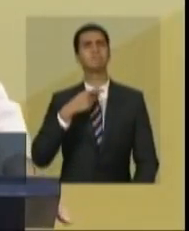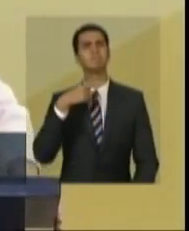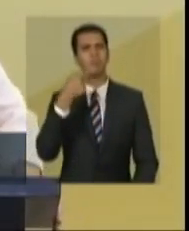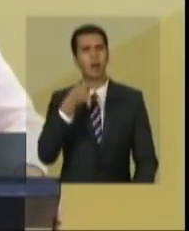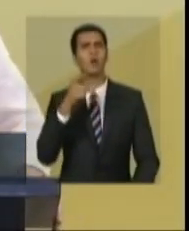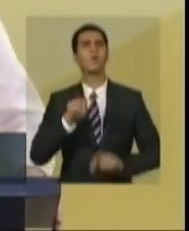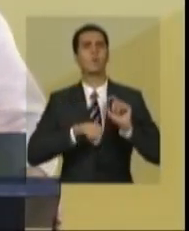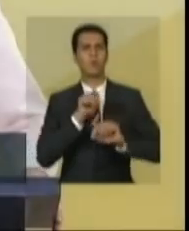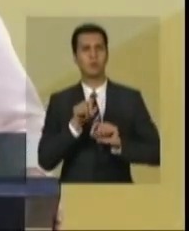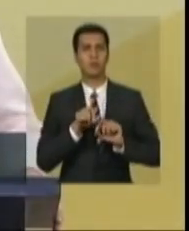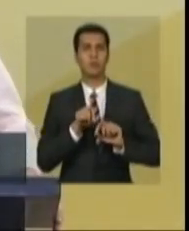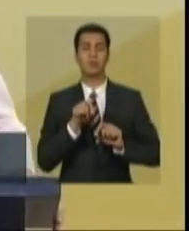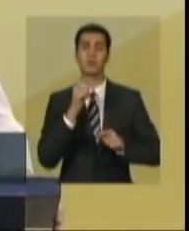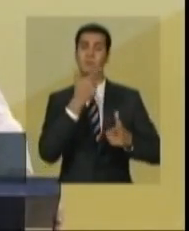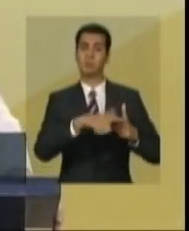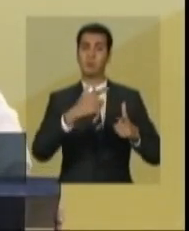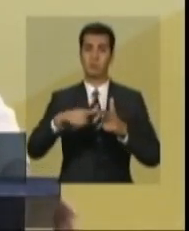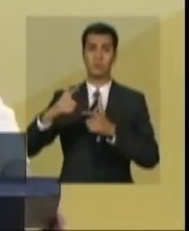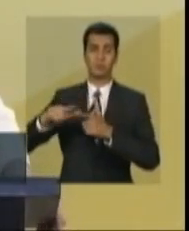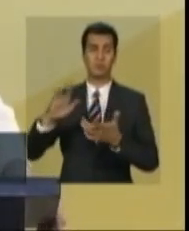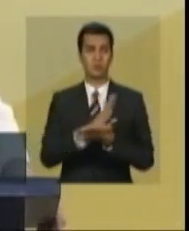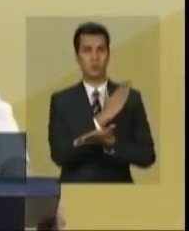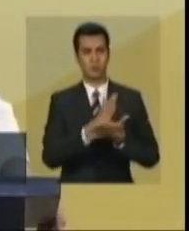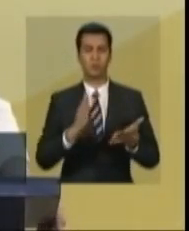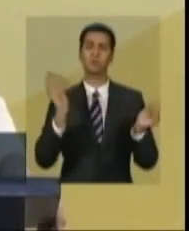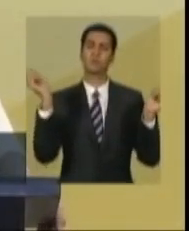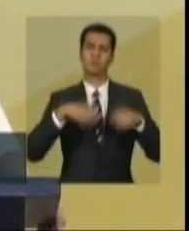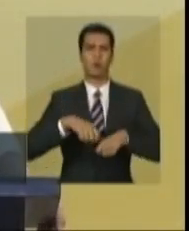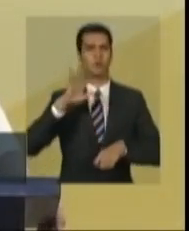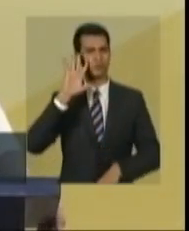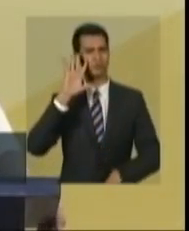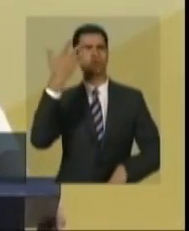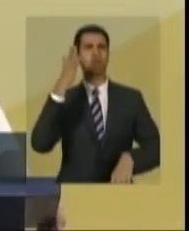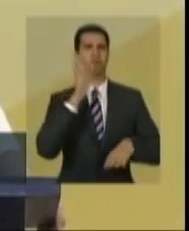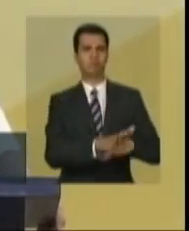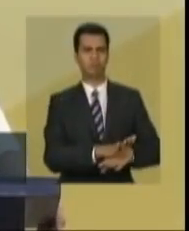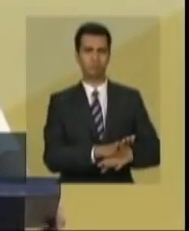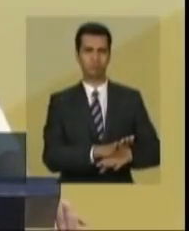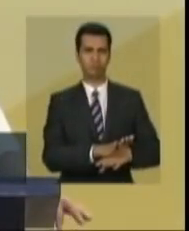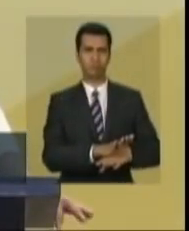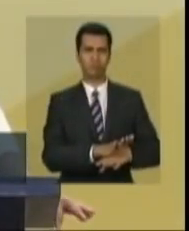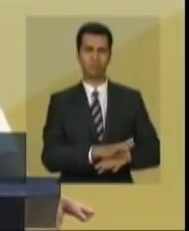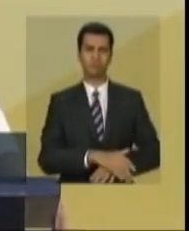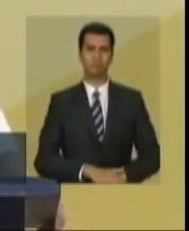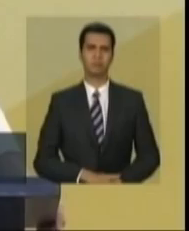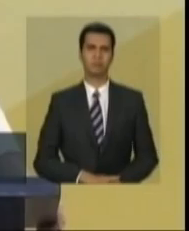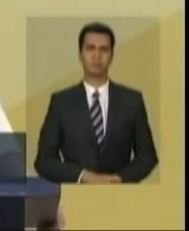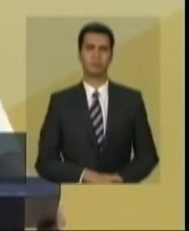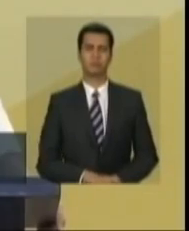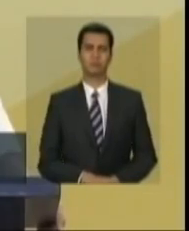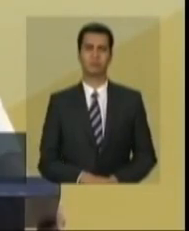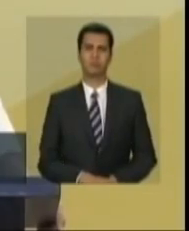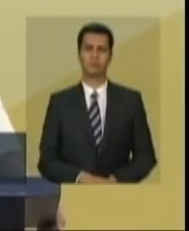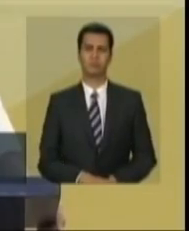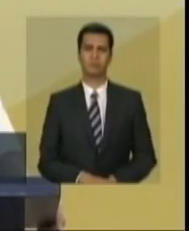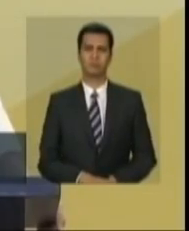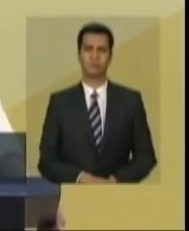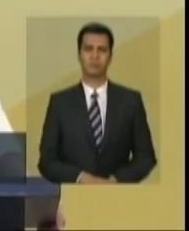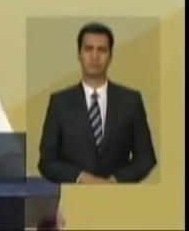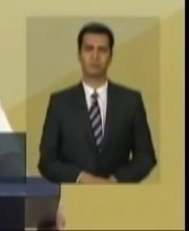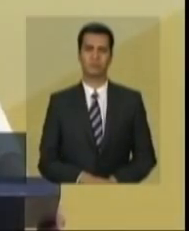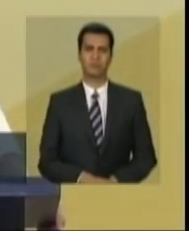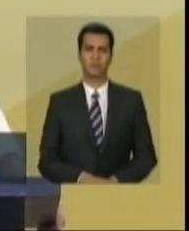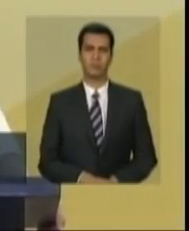podem ser resolvidos, parte pode ser resolvida, parte dos problemas, com o que